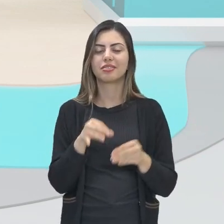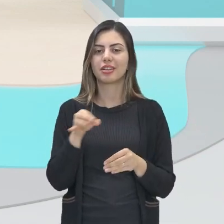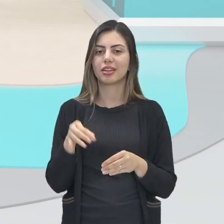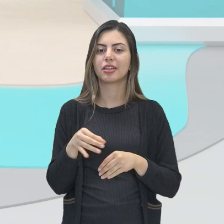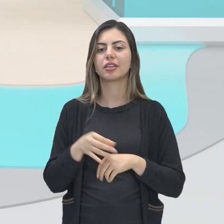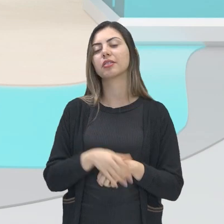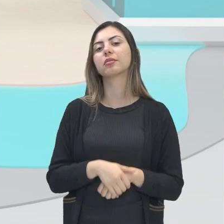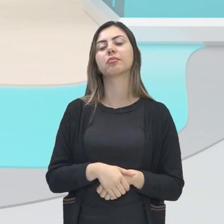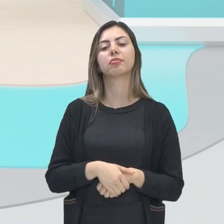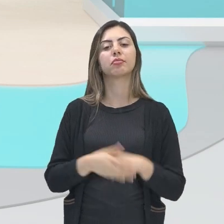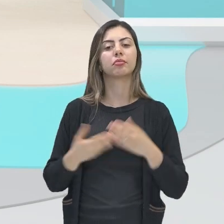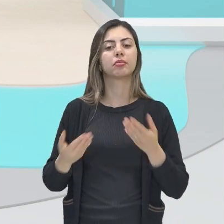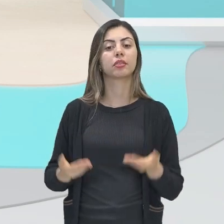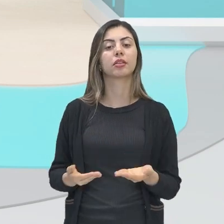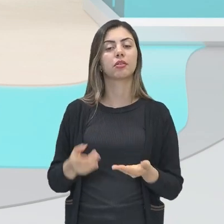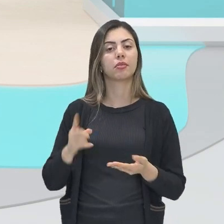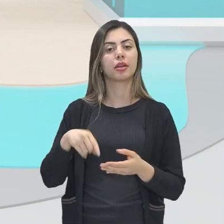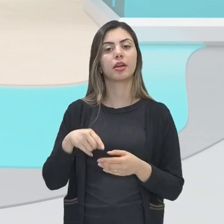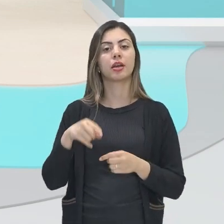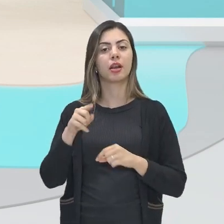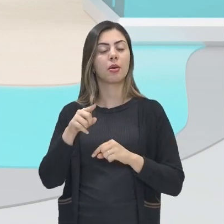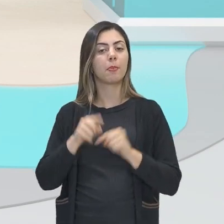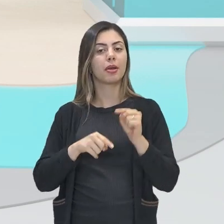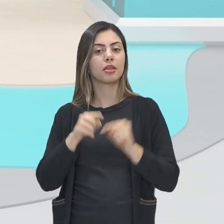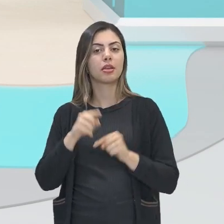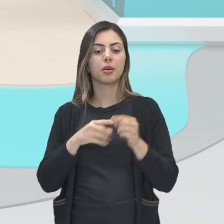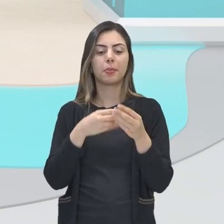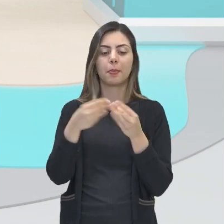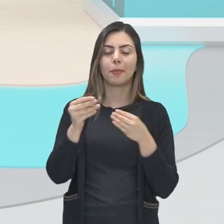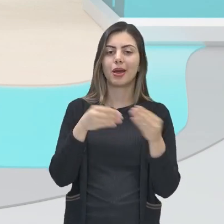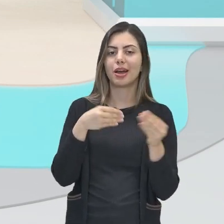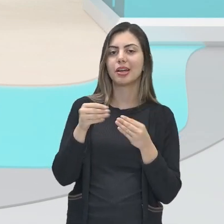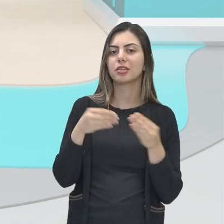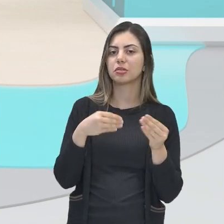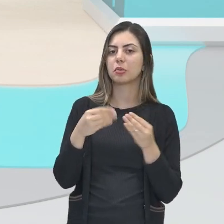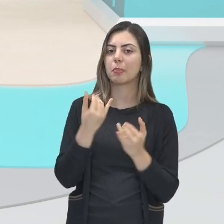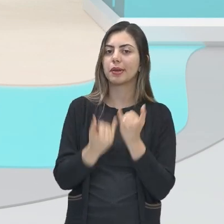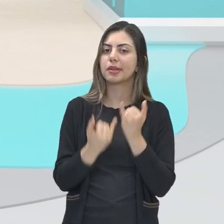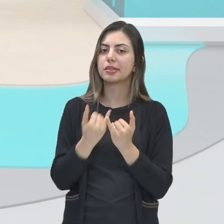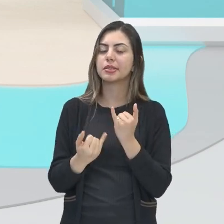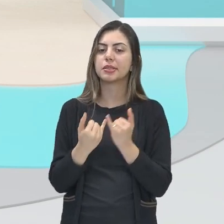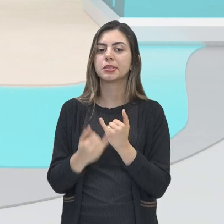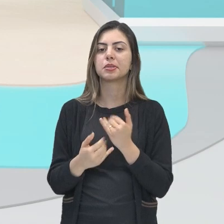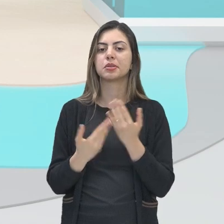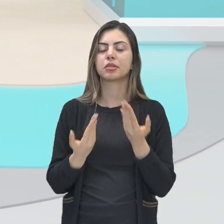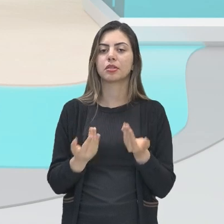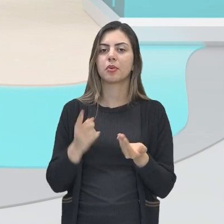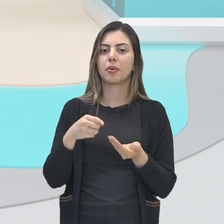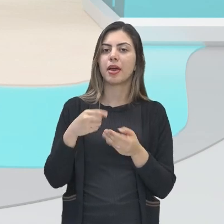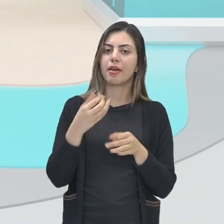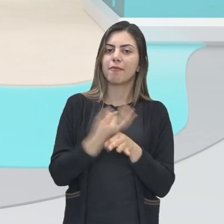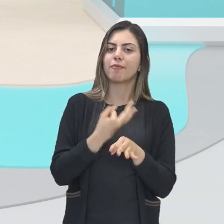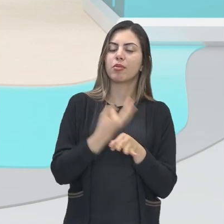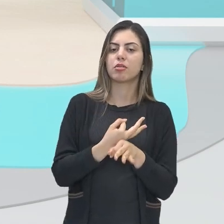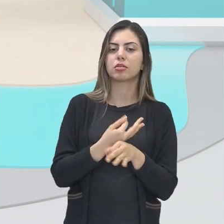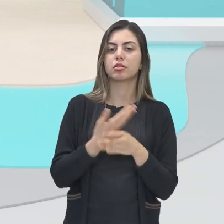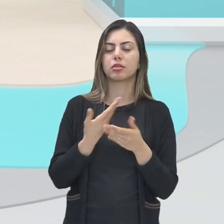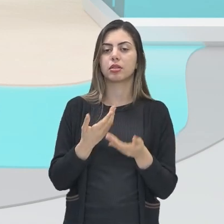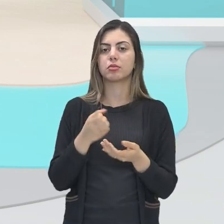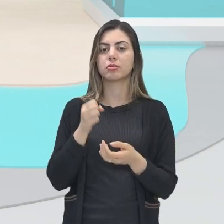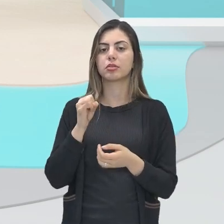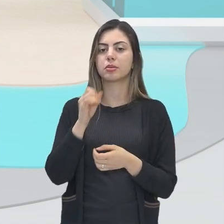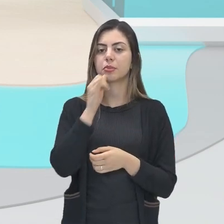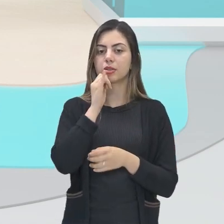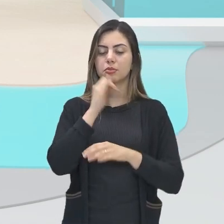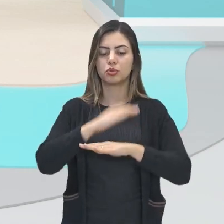meio plástico, né? E ele é bastante... Ele é rígido, mas quando você joga ele